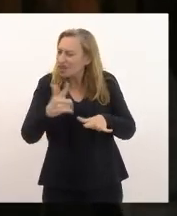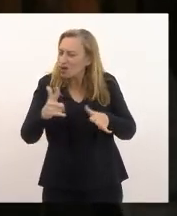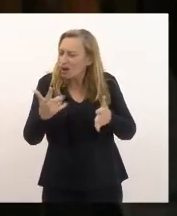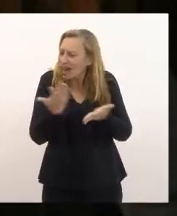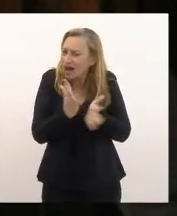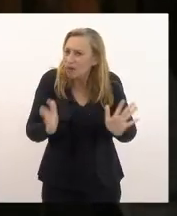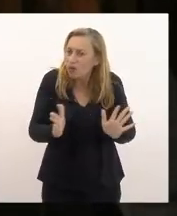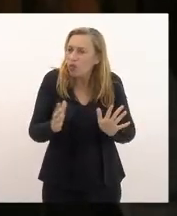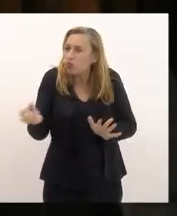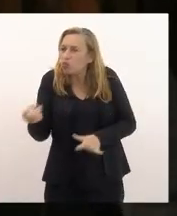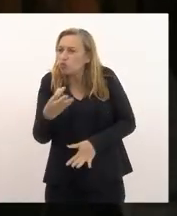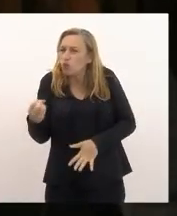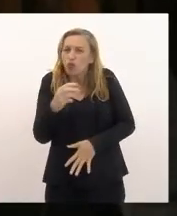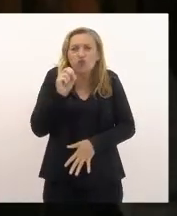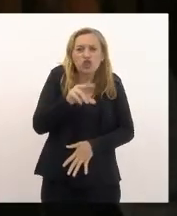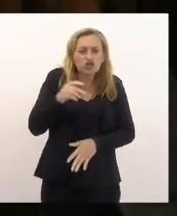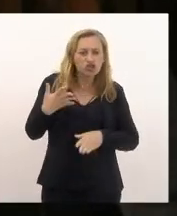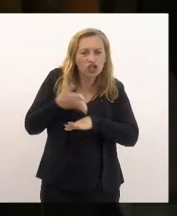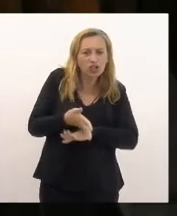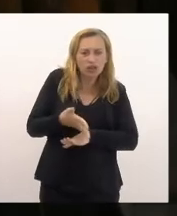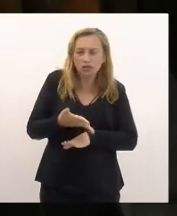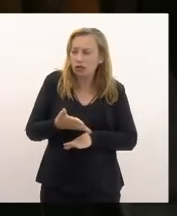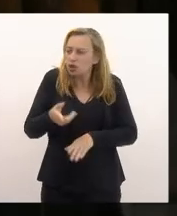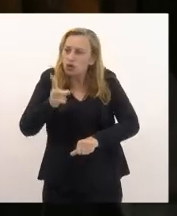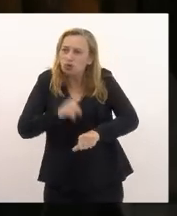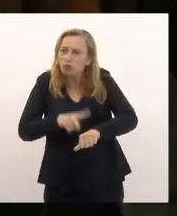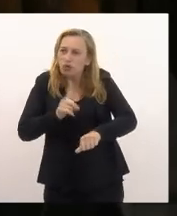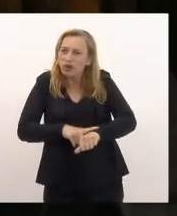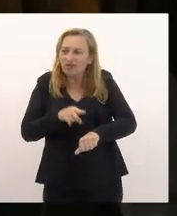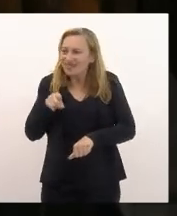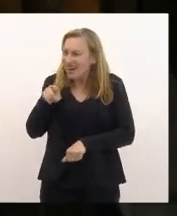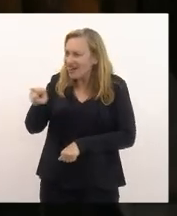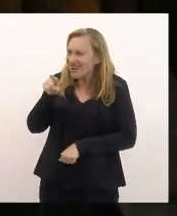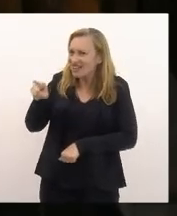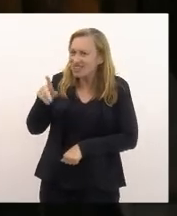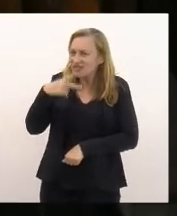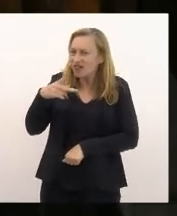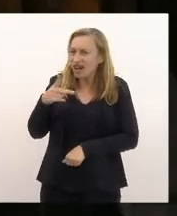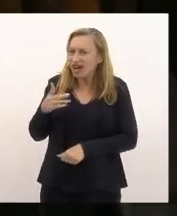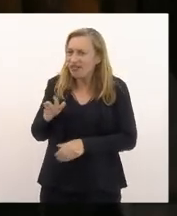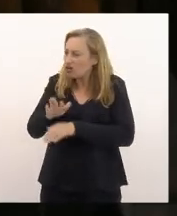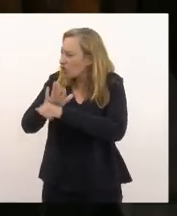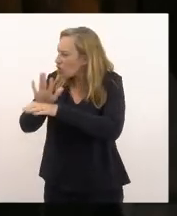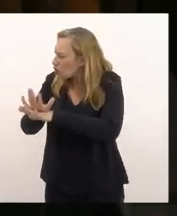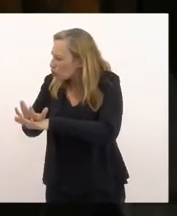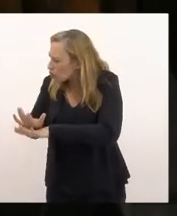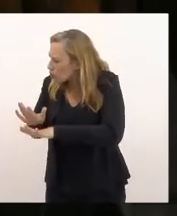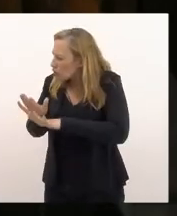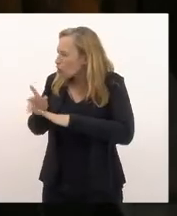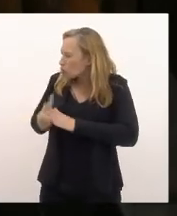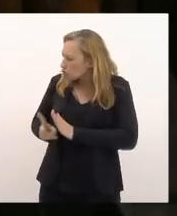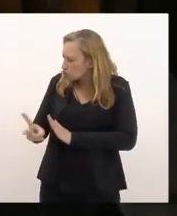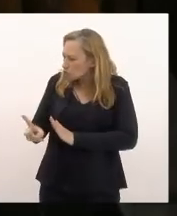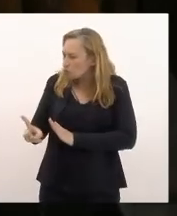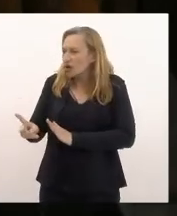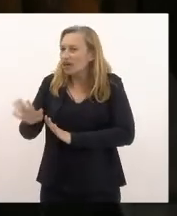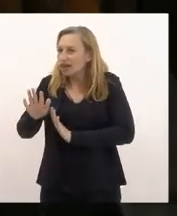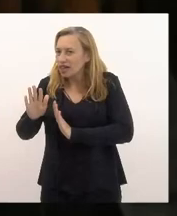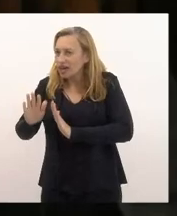nova cepa do vírus, no momento em que aqueles que falavam fique em casa, que a economia a gente vê